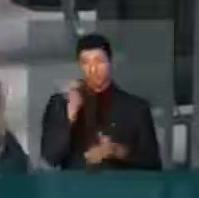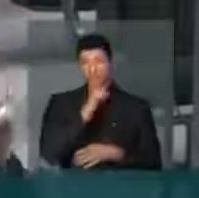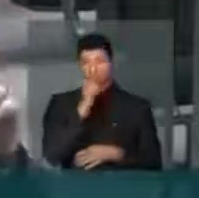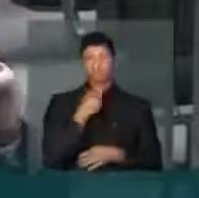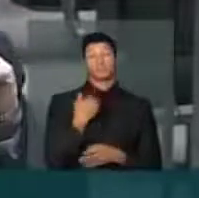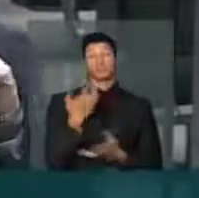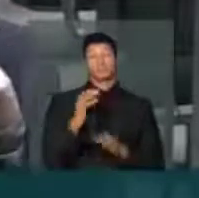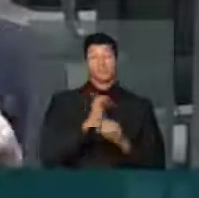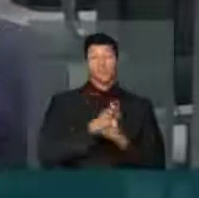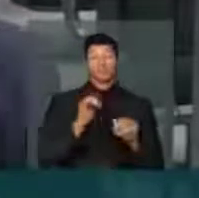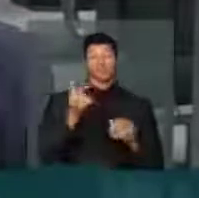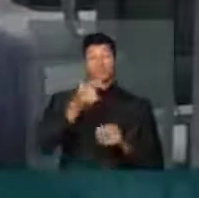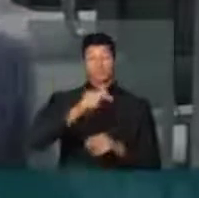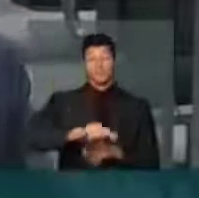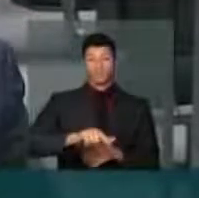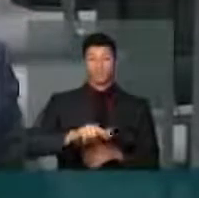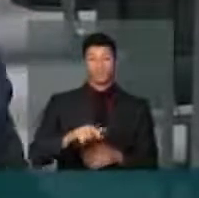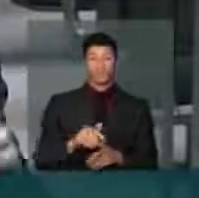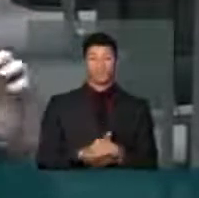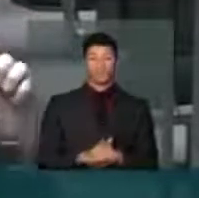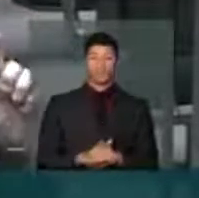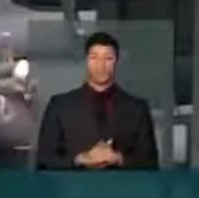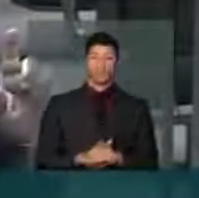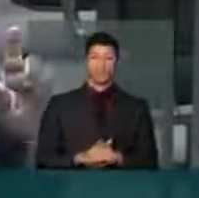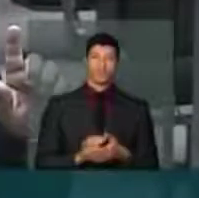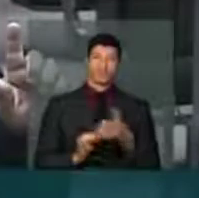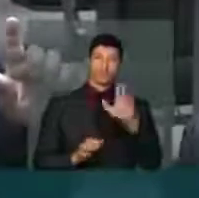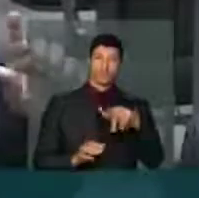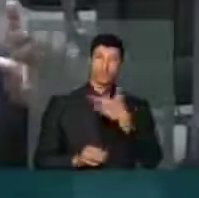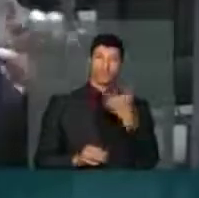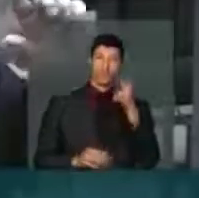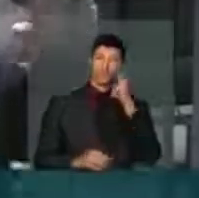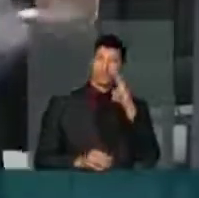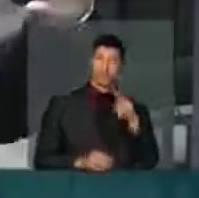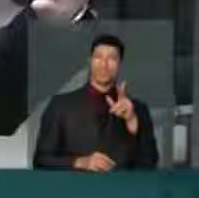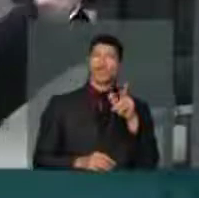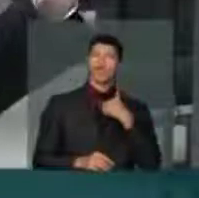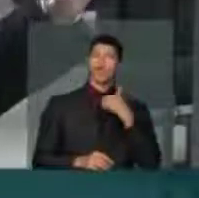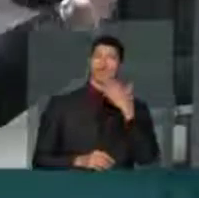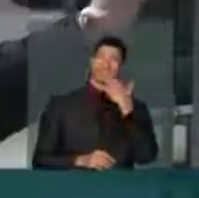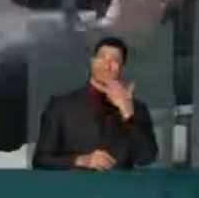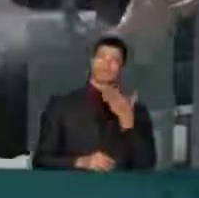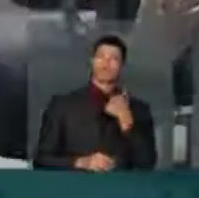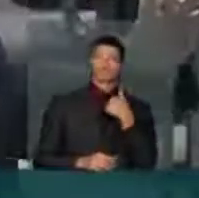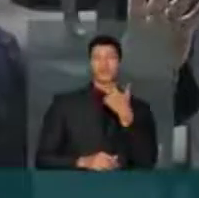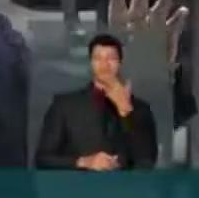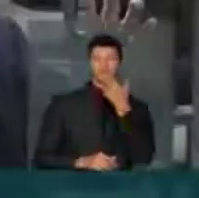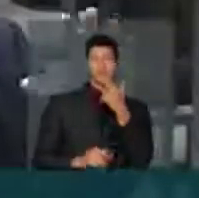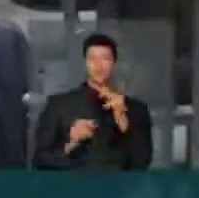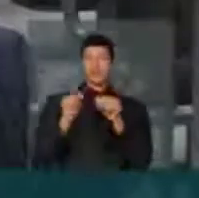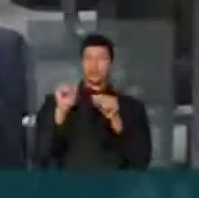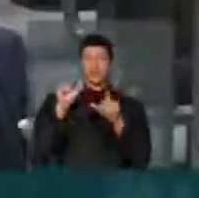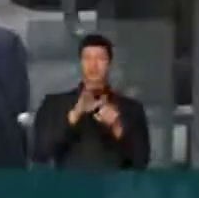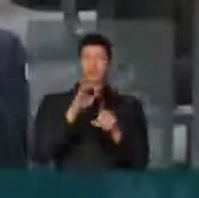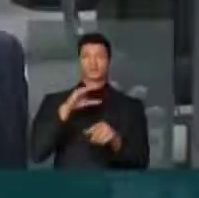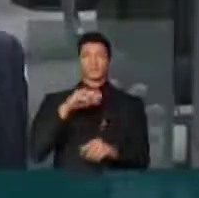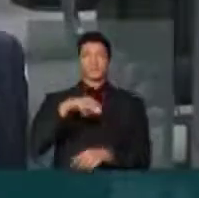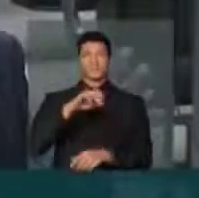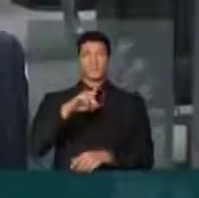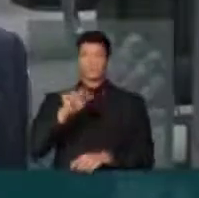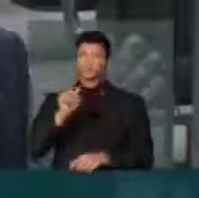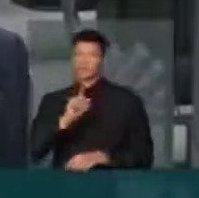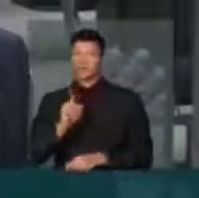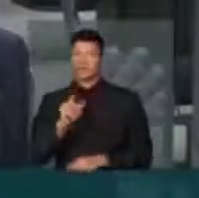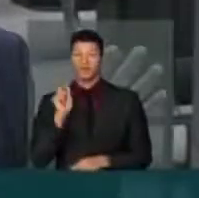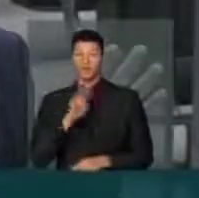quero dizer, mais uma vez, muitas vezes a gente diz, isso só está influenciando classe média. Não, meu